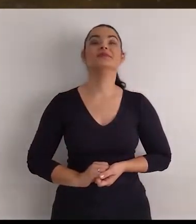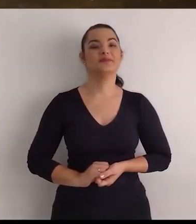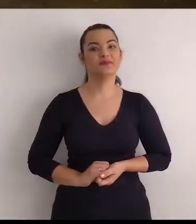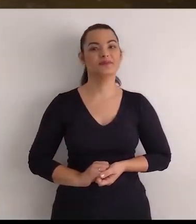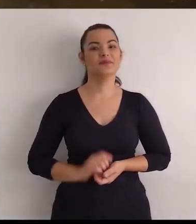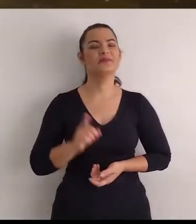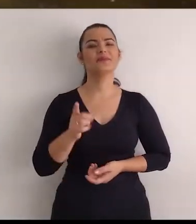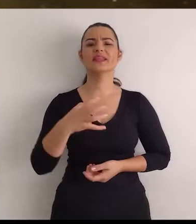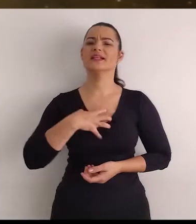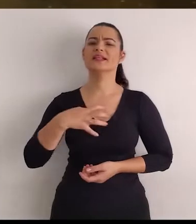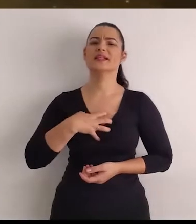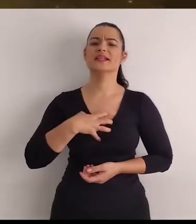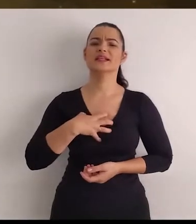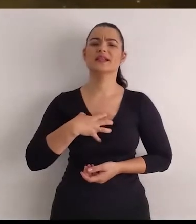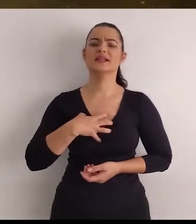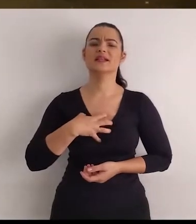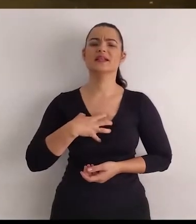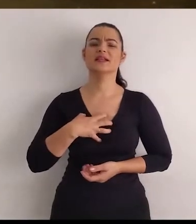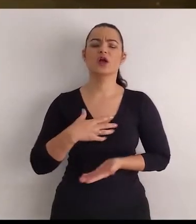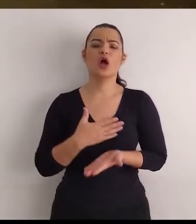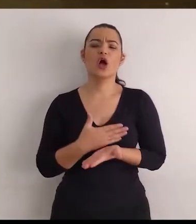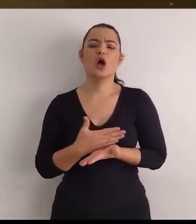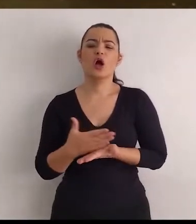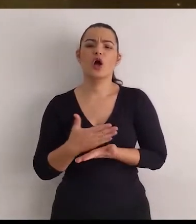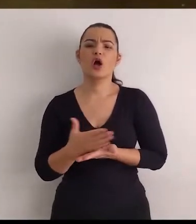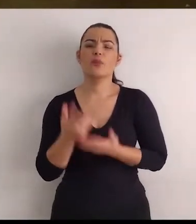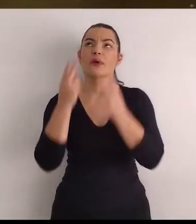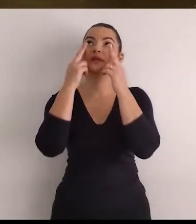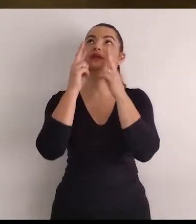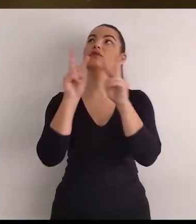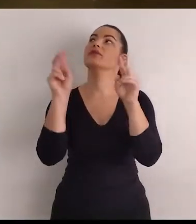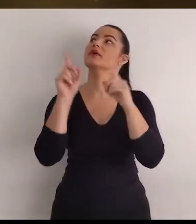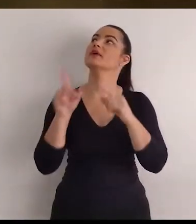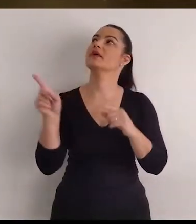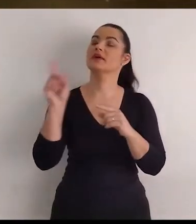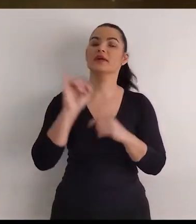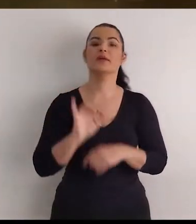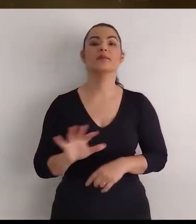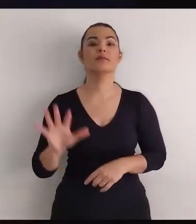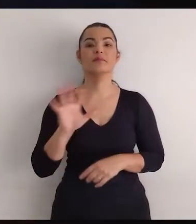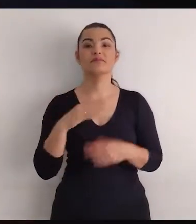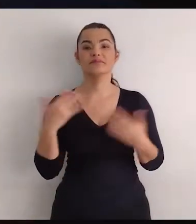Que sentimentos te trazem ao ver essas imagens?